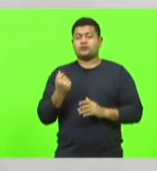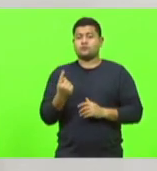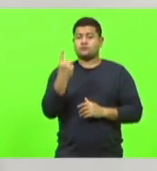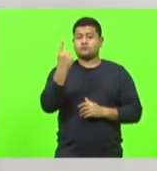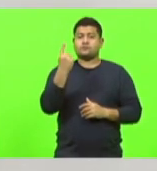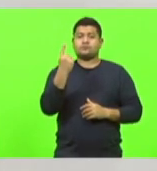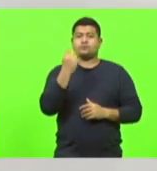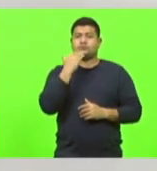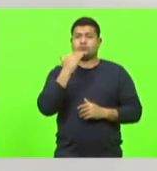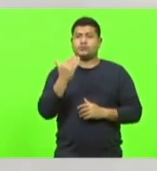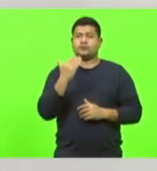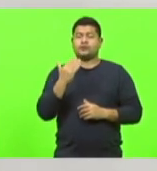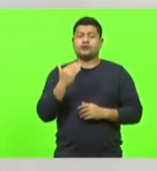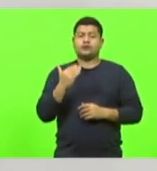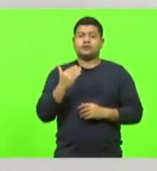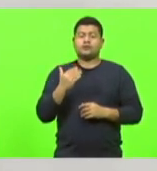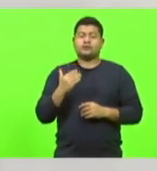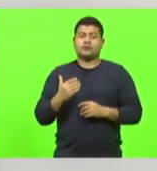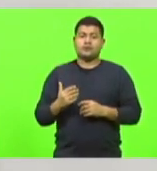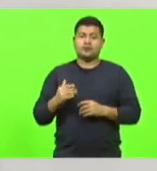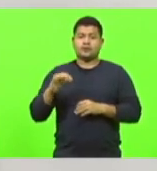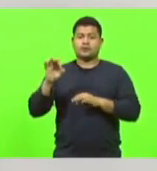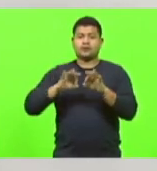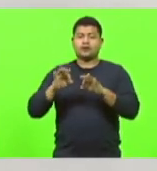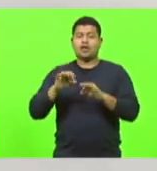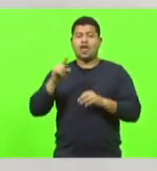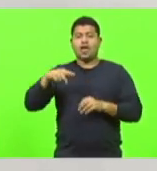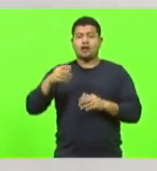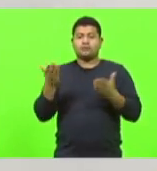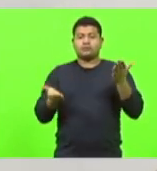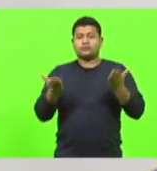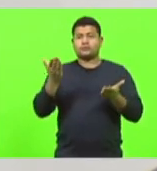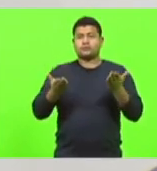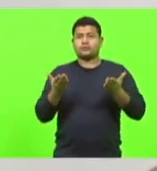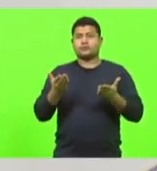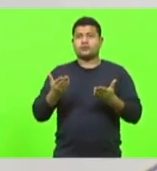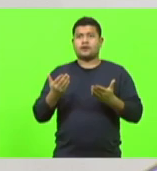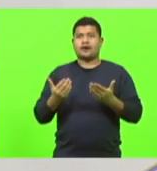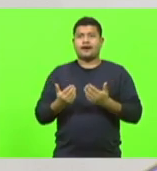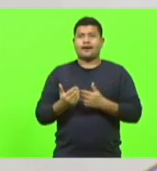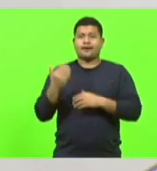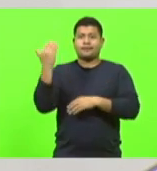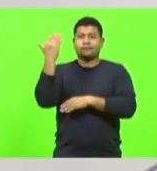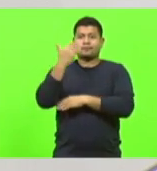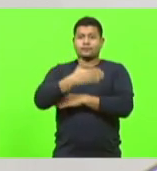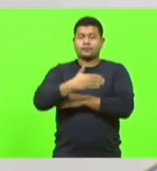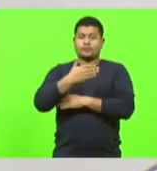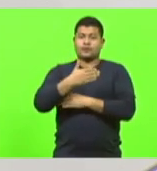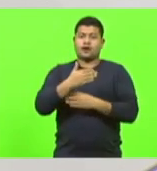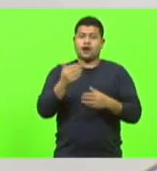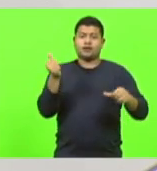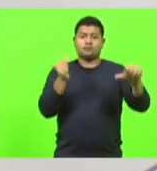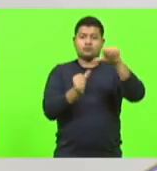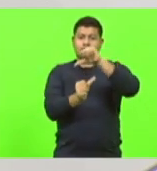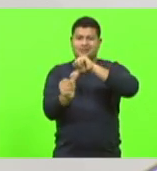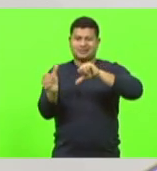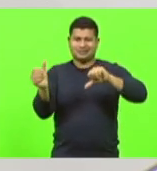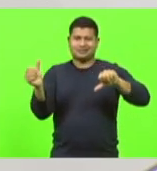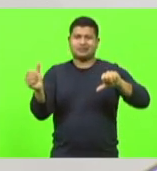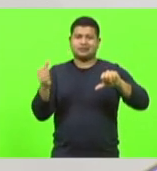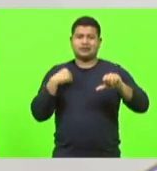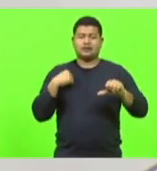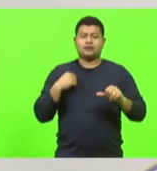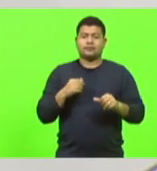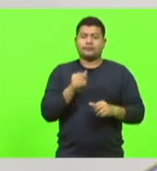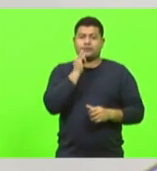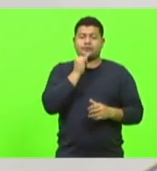que fazia uma compensação no pedágio para quem entrou até 2003 para